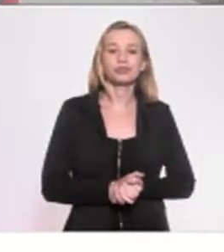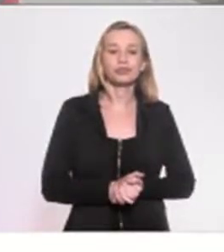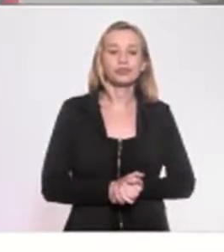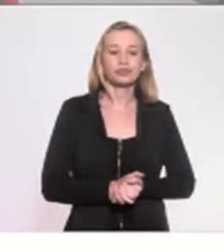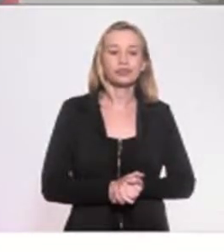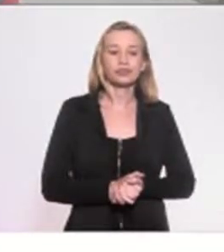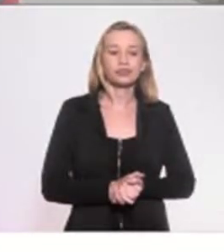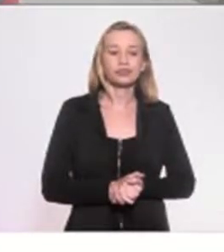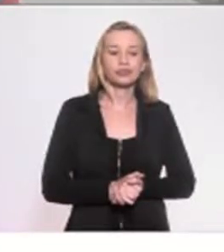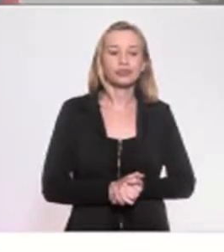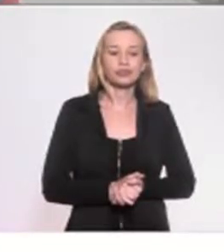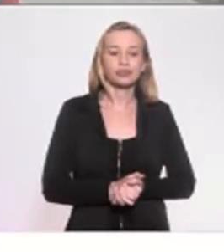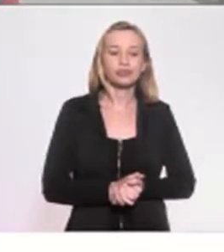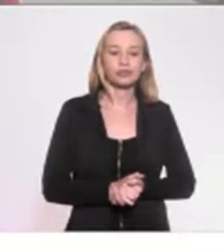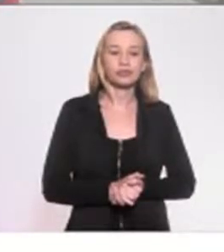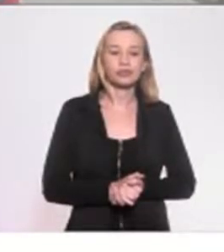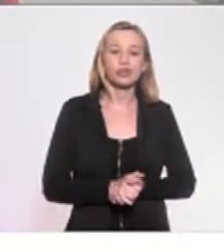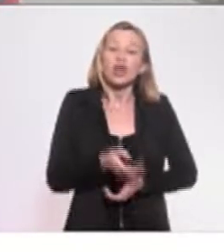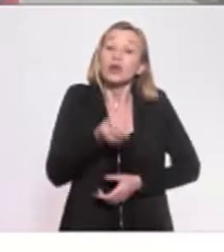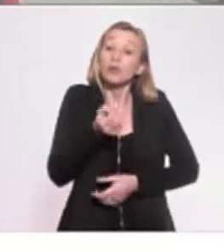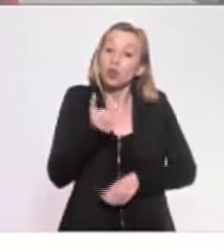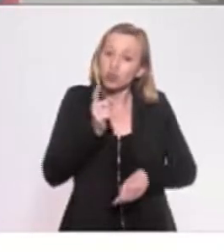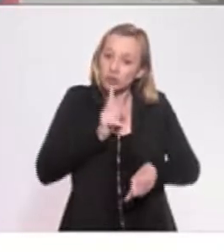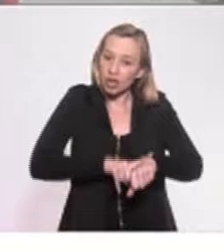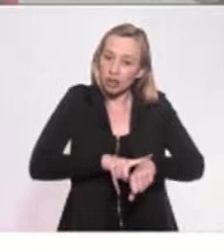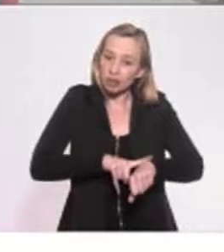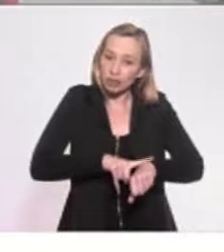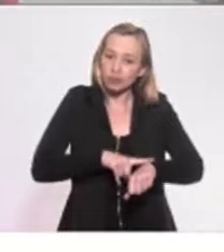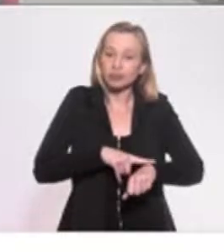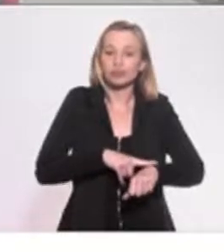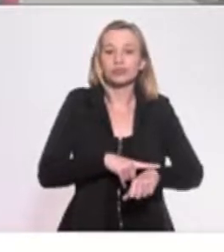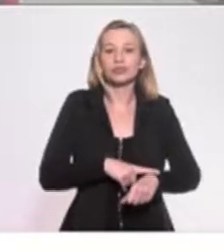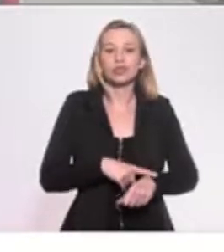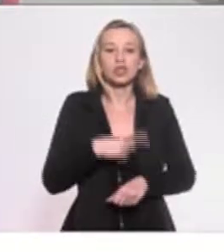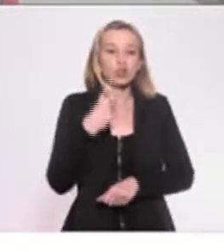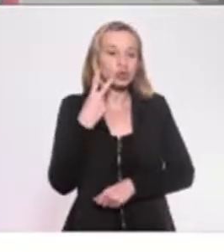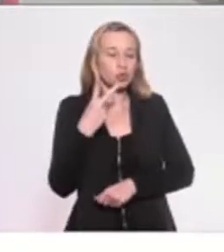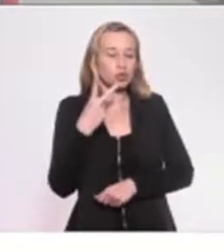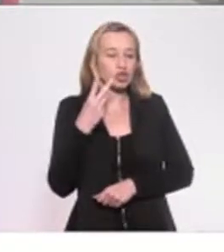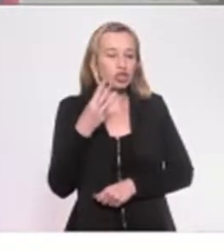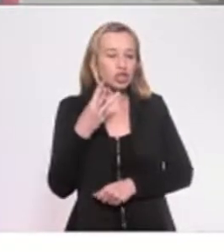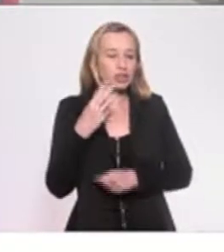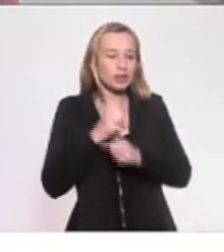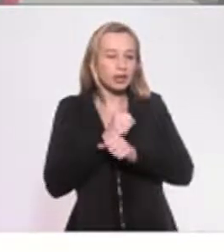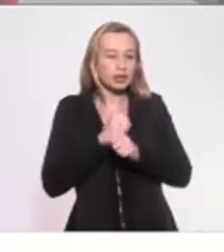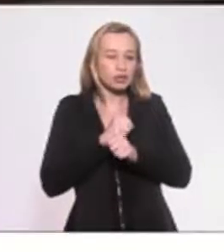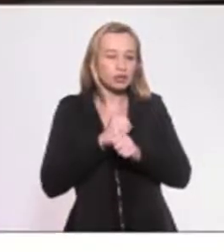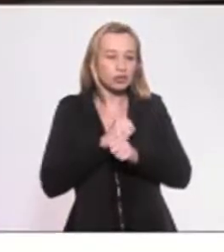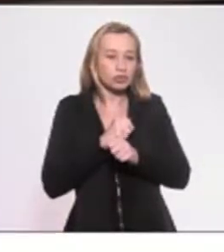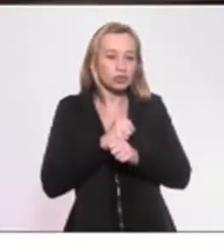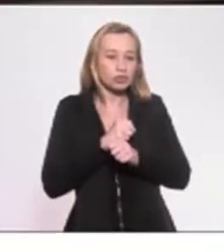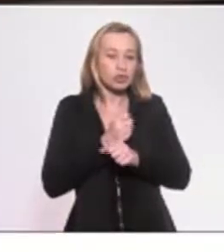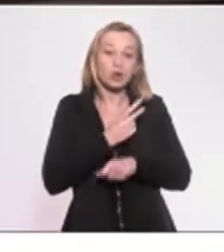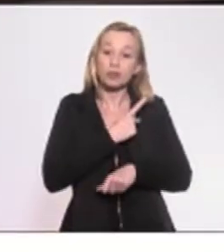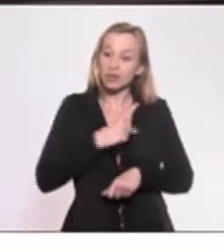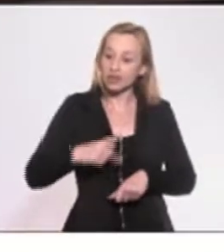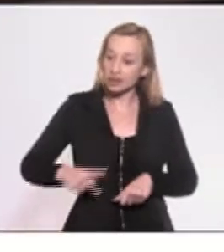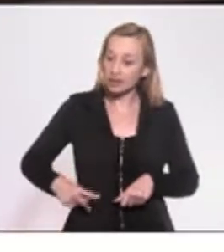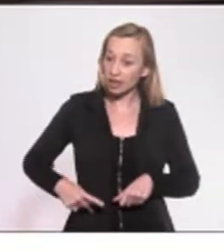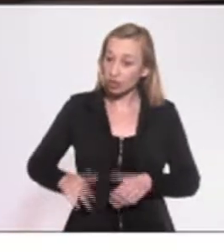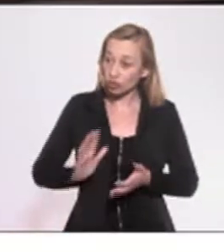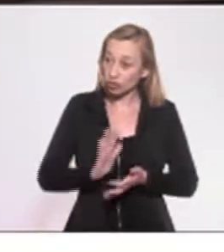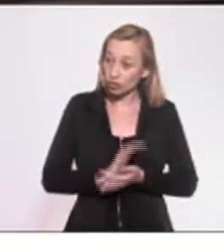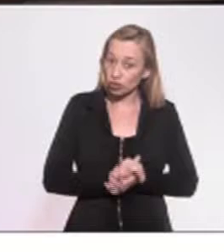quiçá em pouco tempo, não mais que 2, 3 anos, presidente titular,